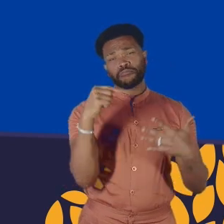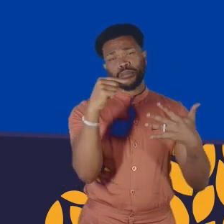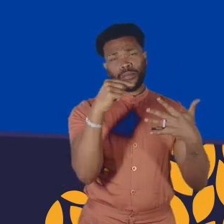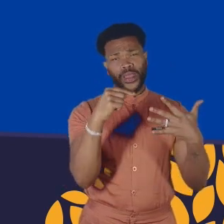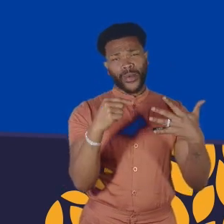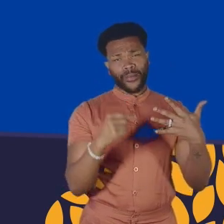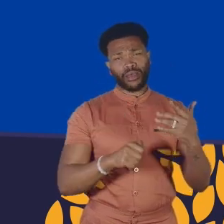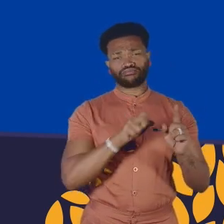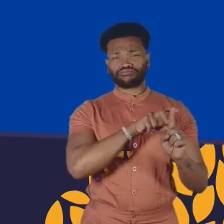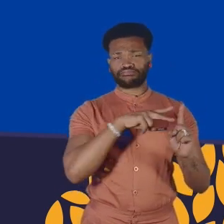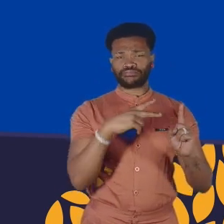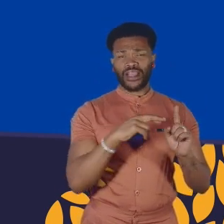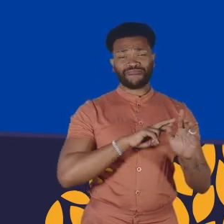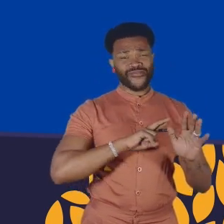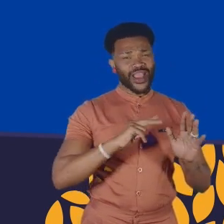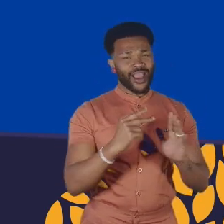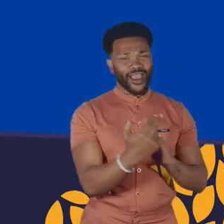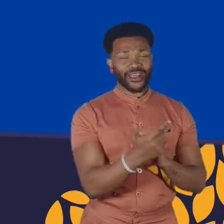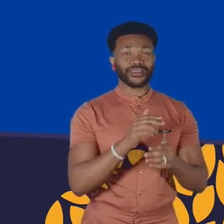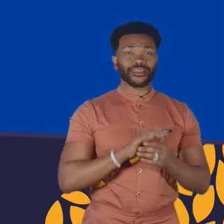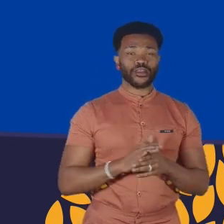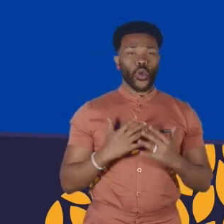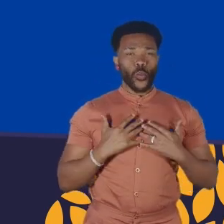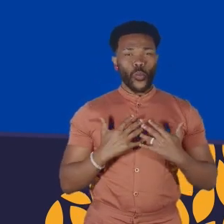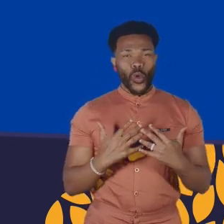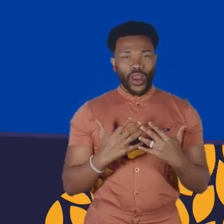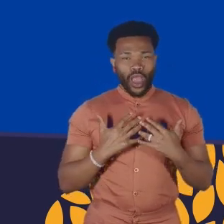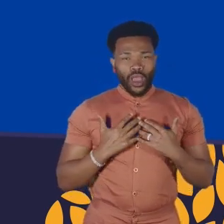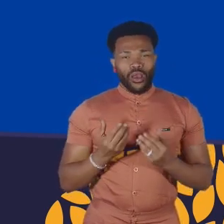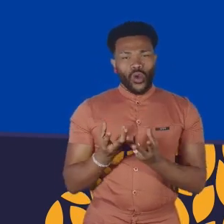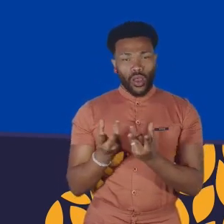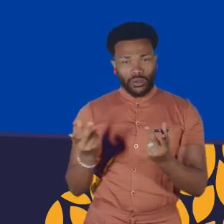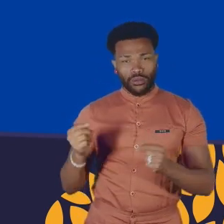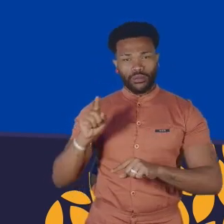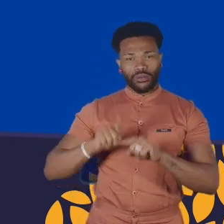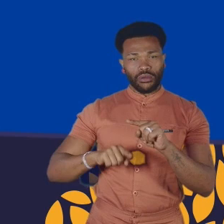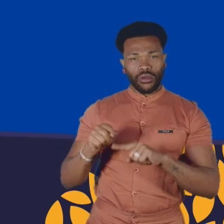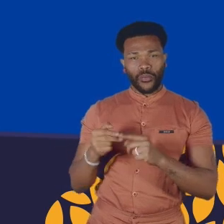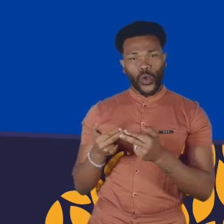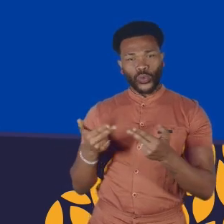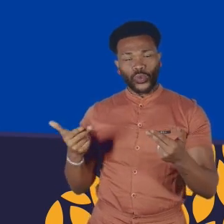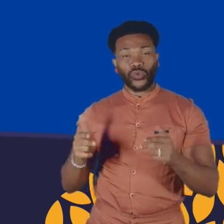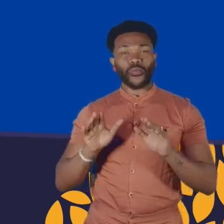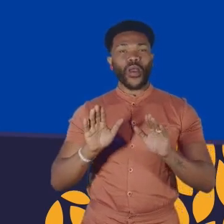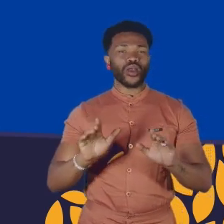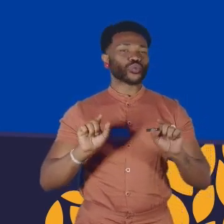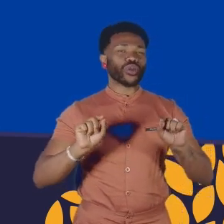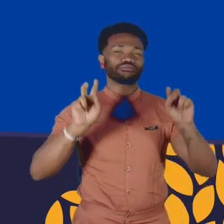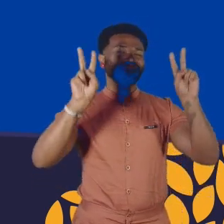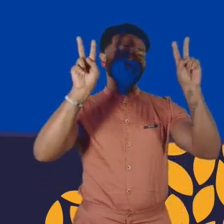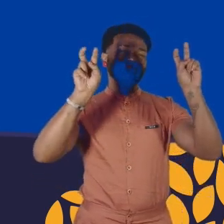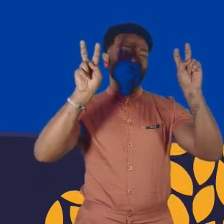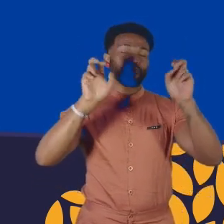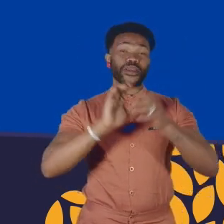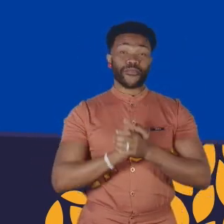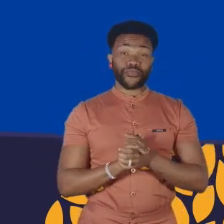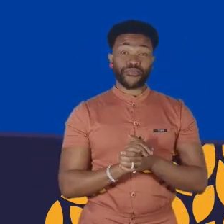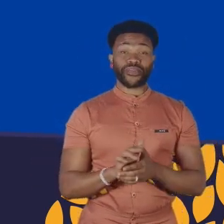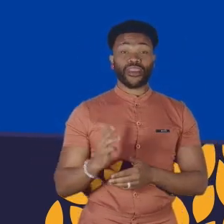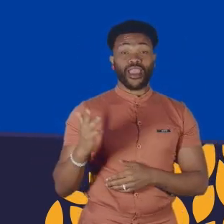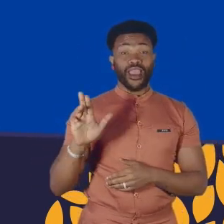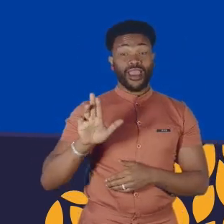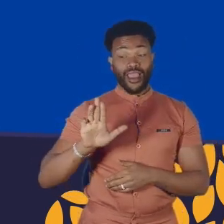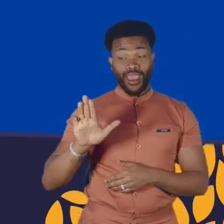de vistas. Via pulmonar, qualidade do produto. Mas a questão é que a cannabis